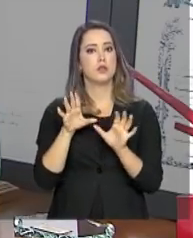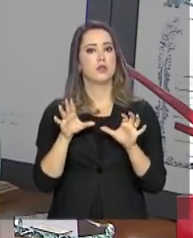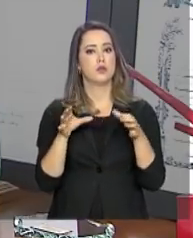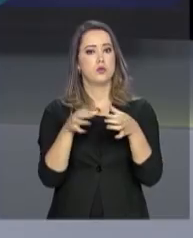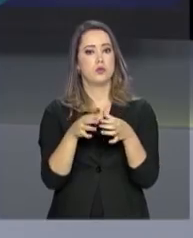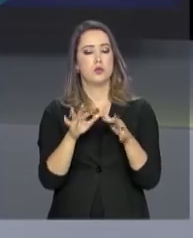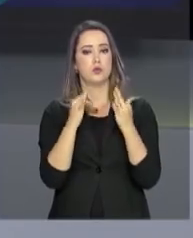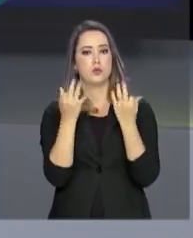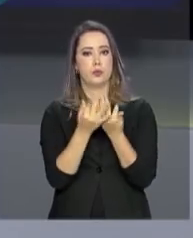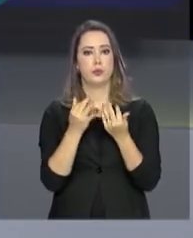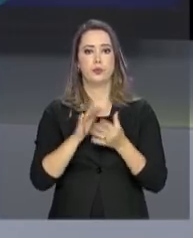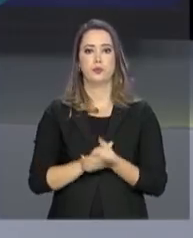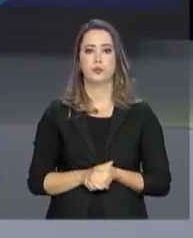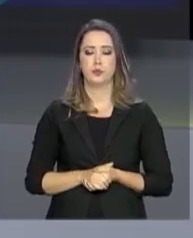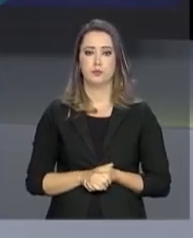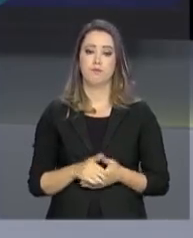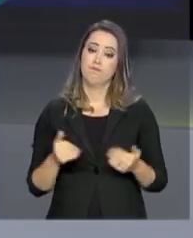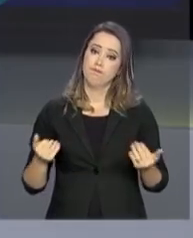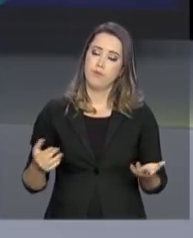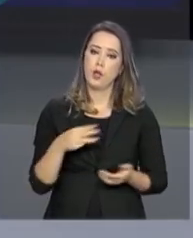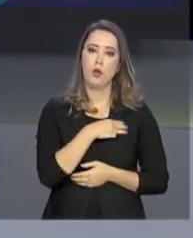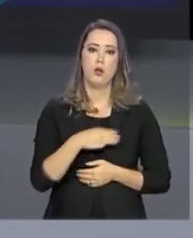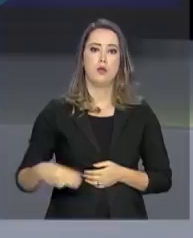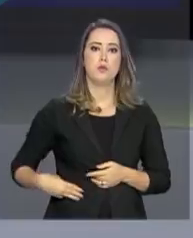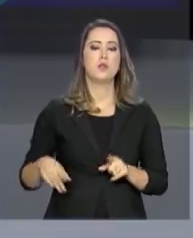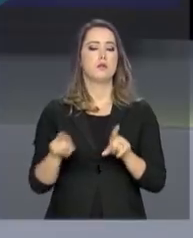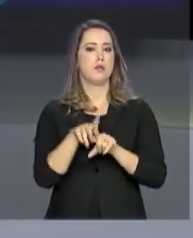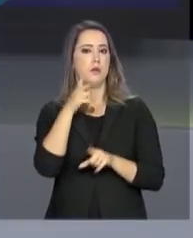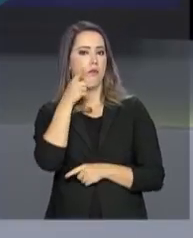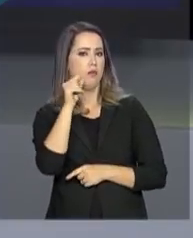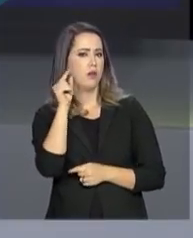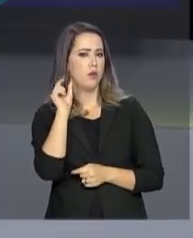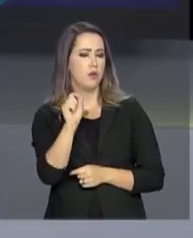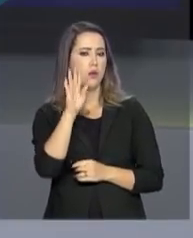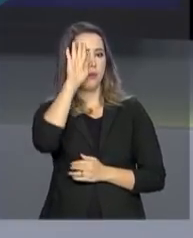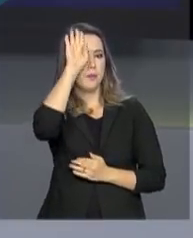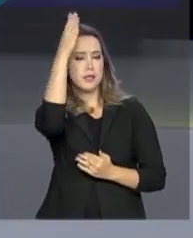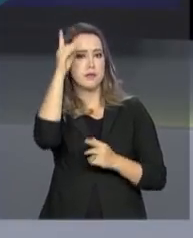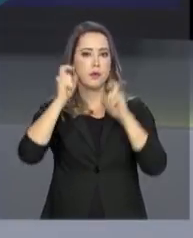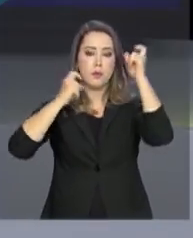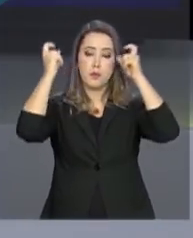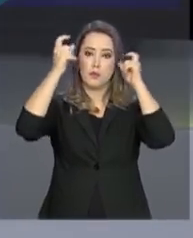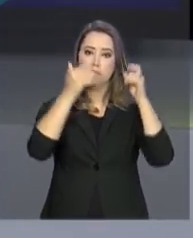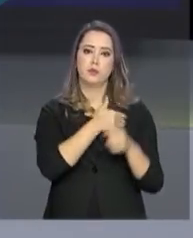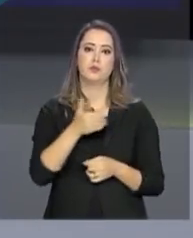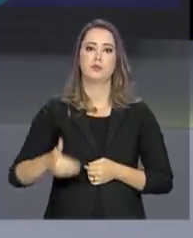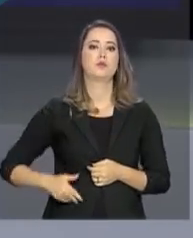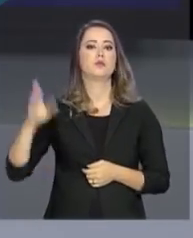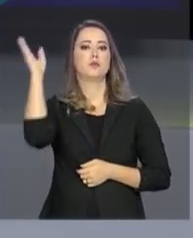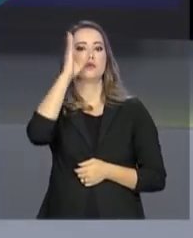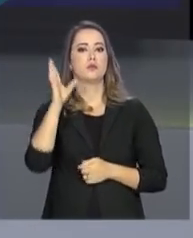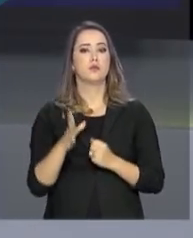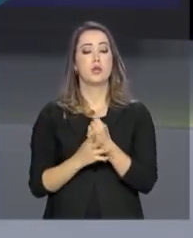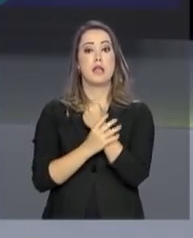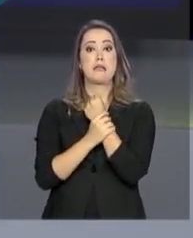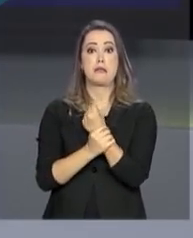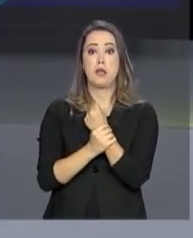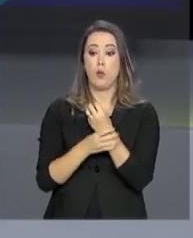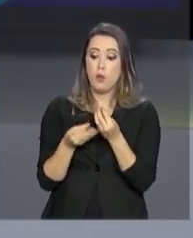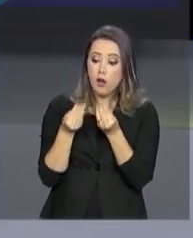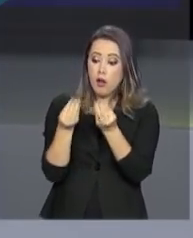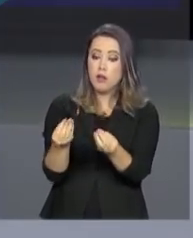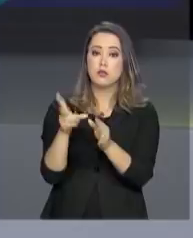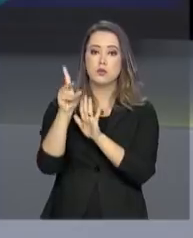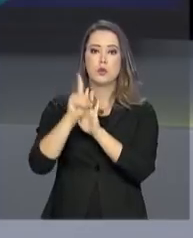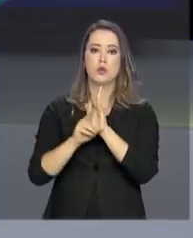seus pais pois aí o ministro gustavo rocha também afirmou que a principal preocupação do governo brasileiro é assegurar que